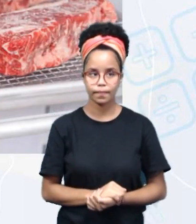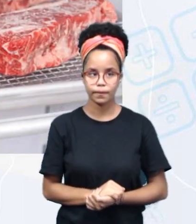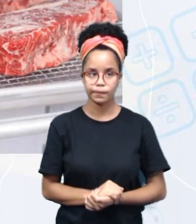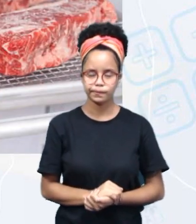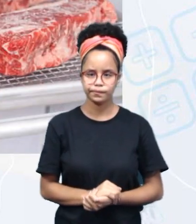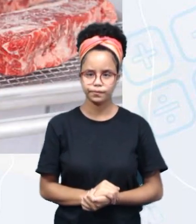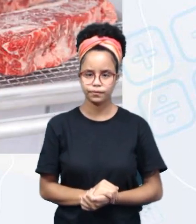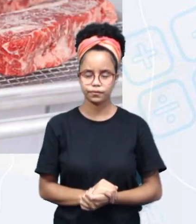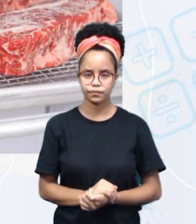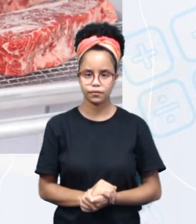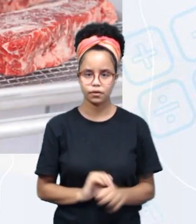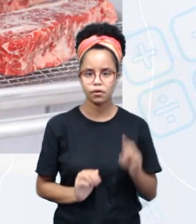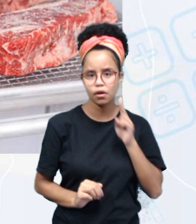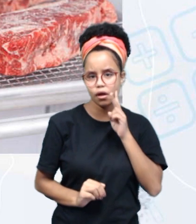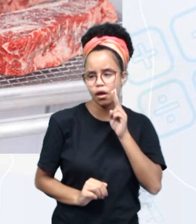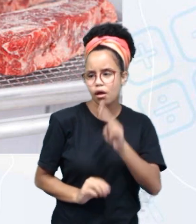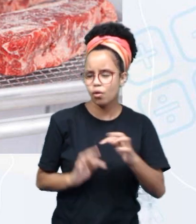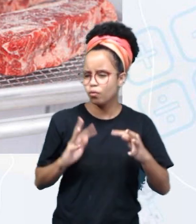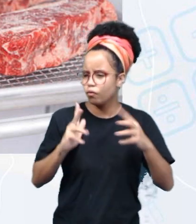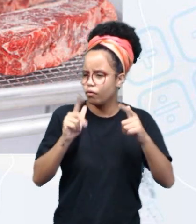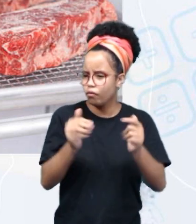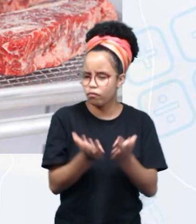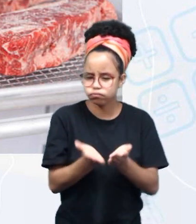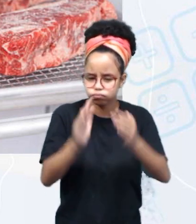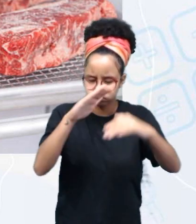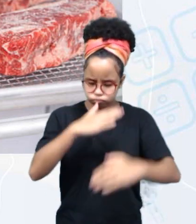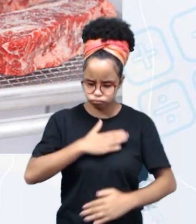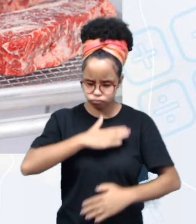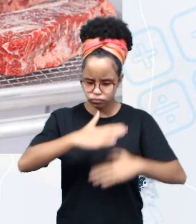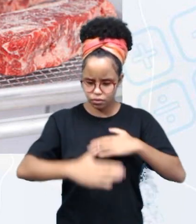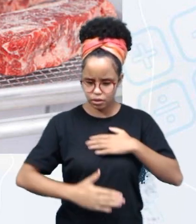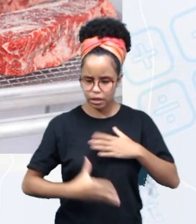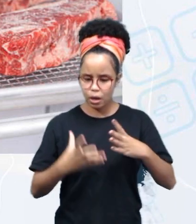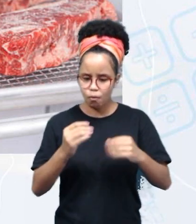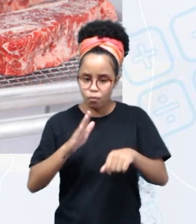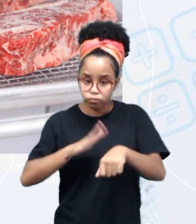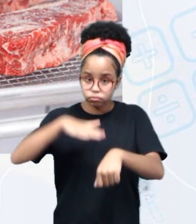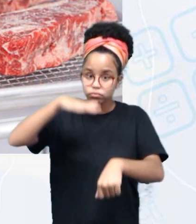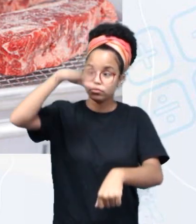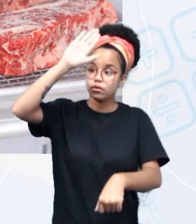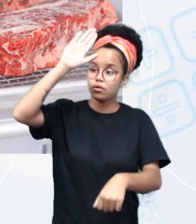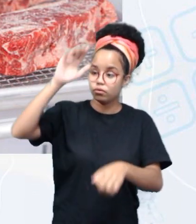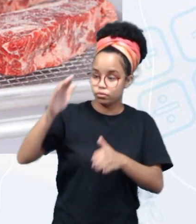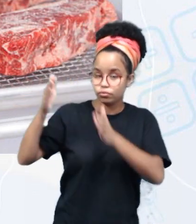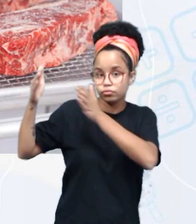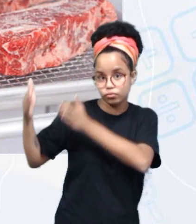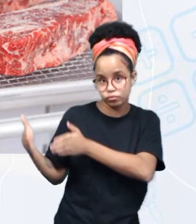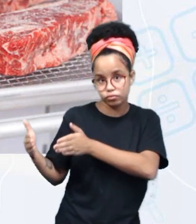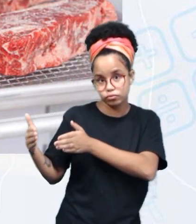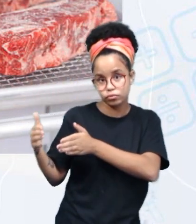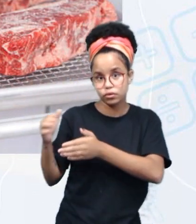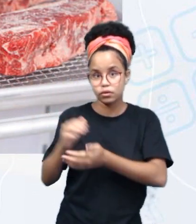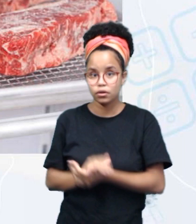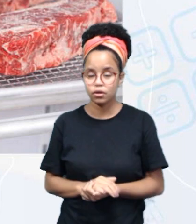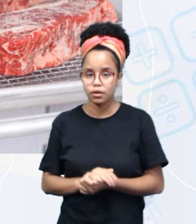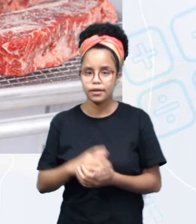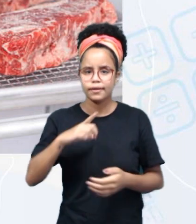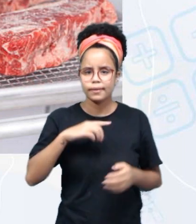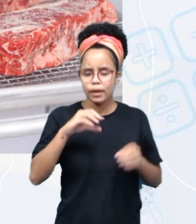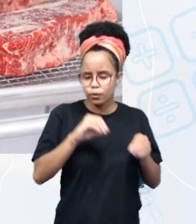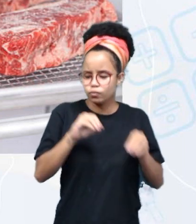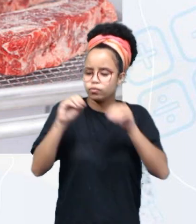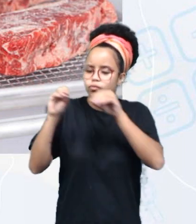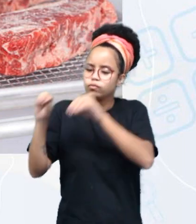Observa-se que todos os corpos que se encontram em temperaturas mais altas que seus vizinhos tendem a ceder-lhe calor de